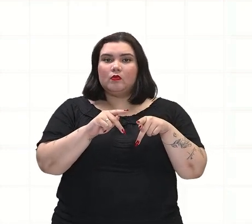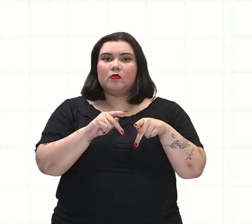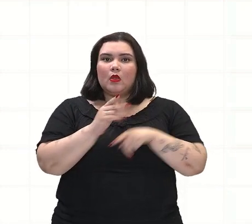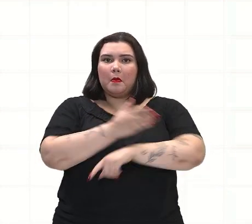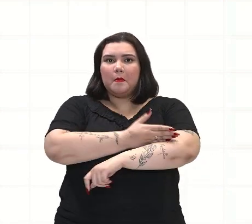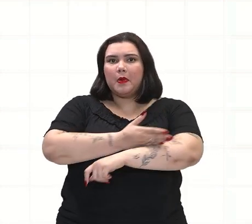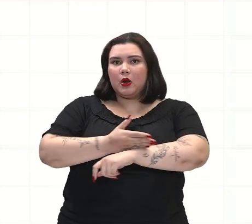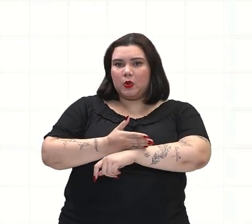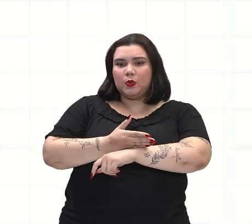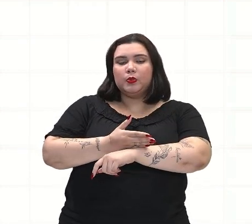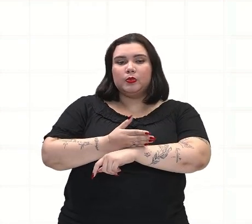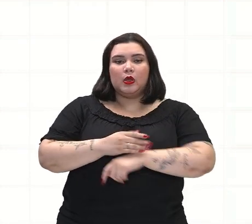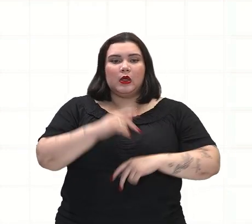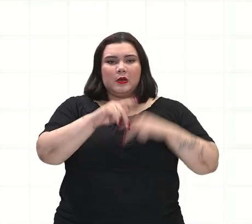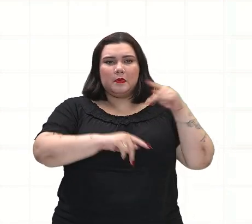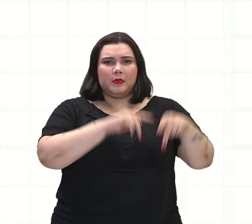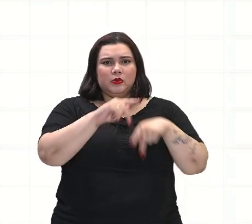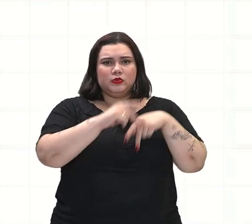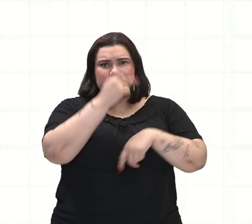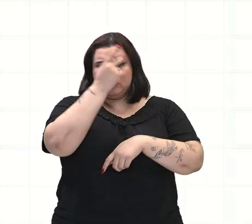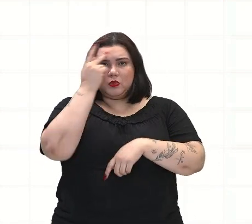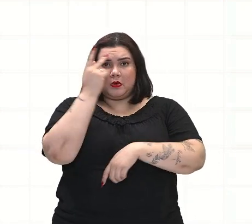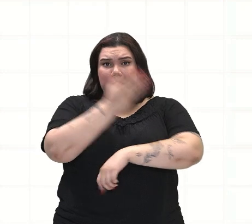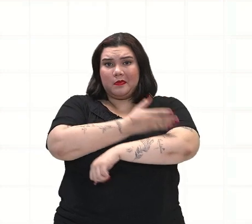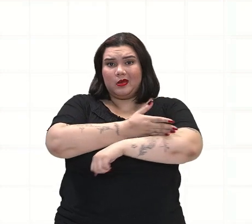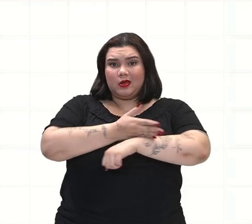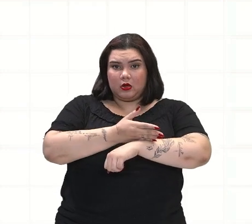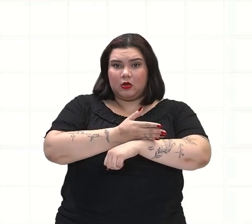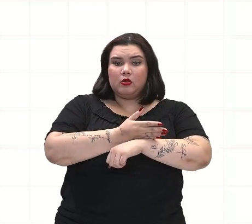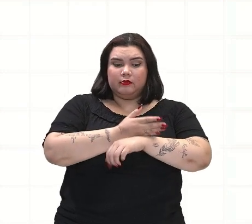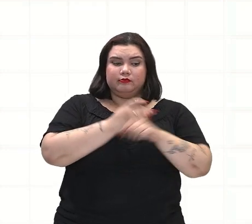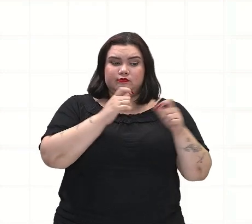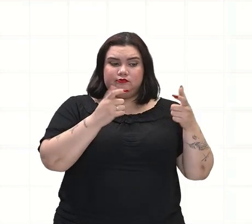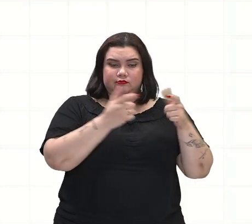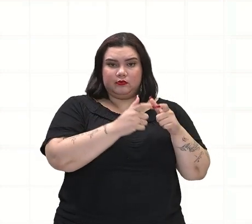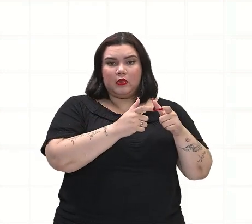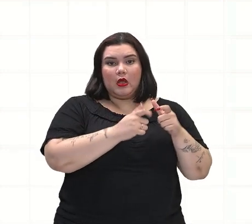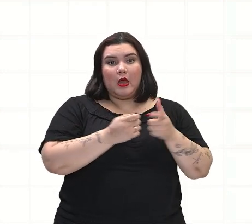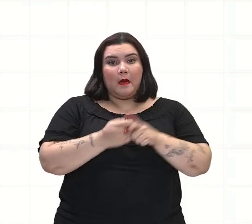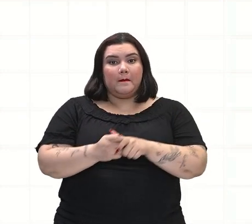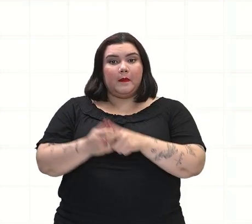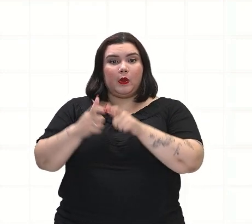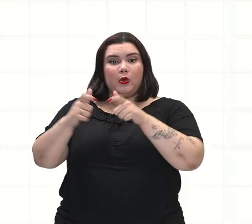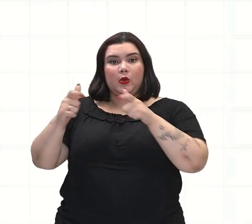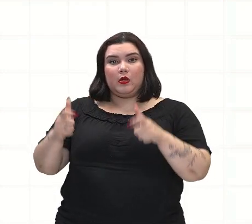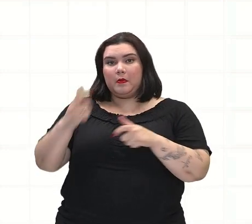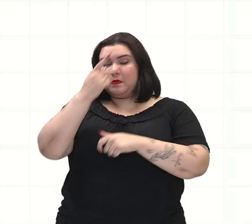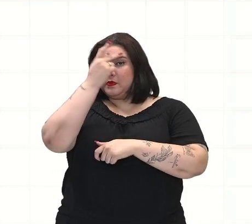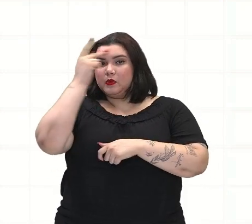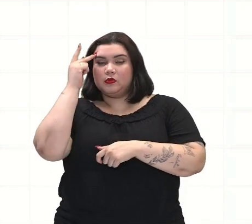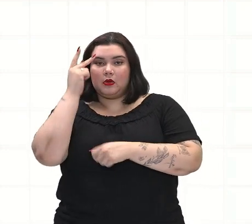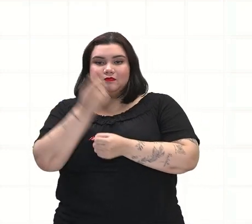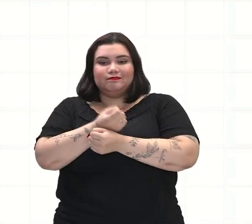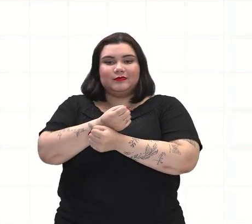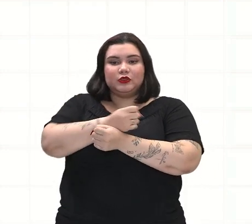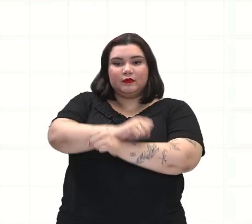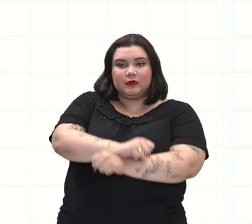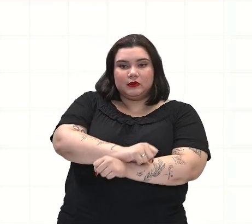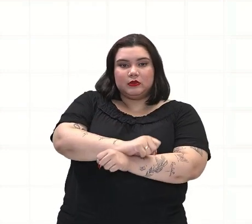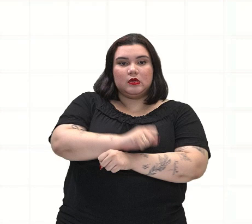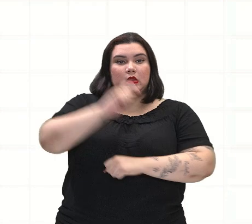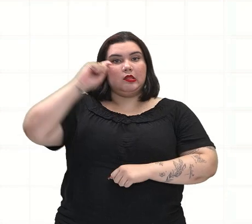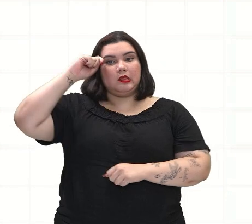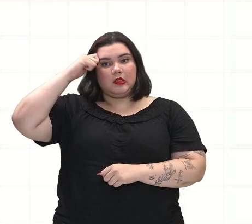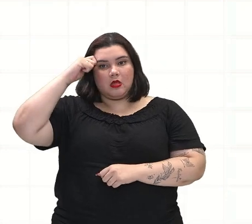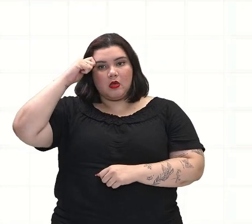a riqueza, enquanto a maioria da população consistia em escravizados